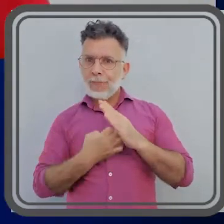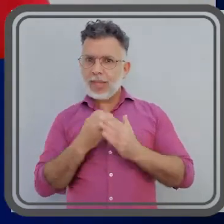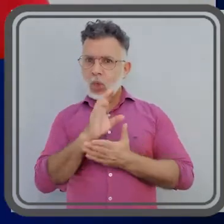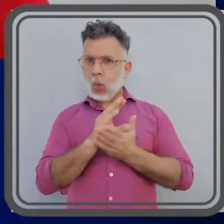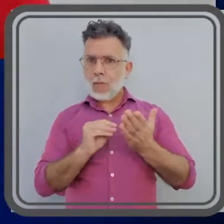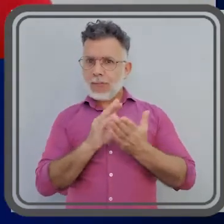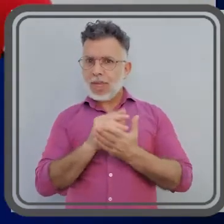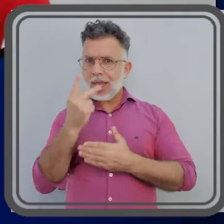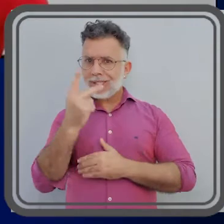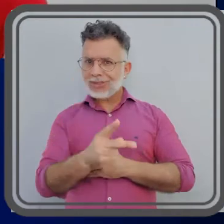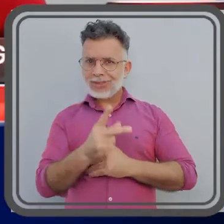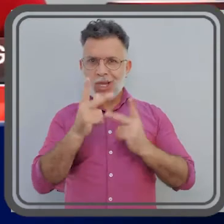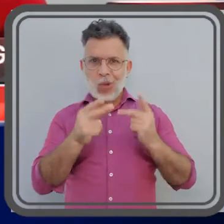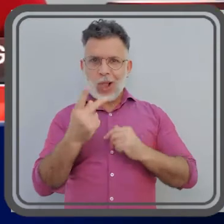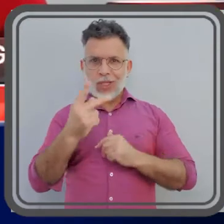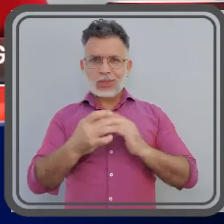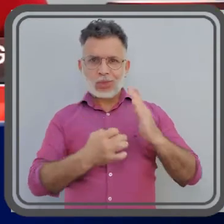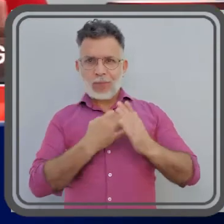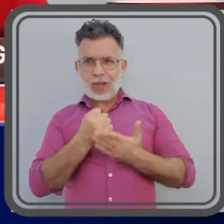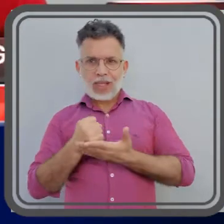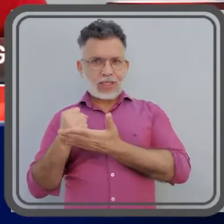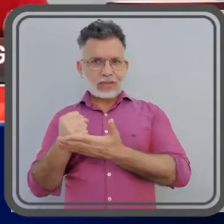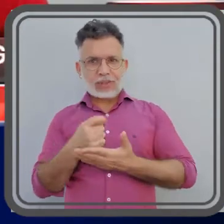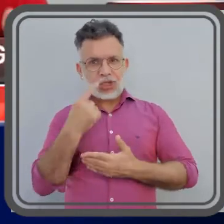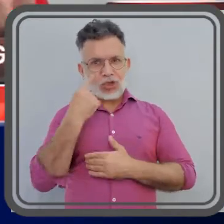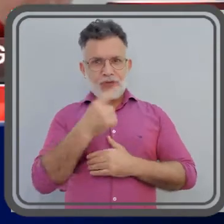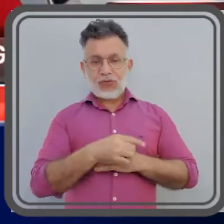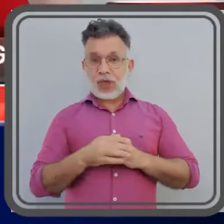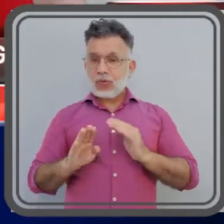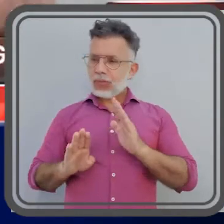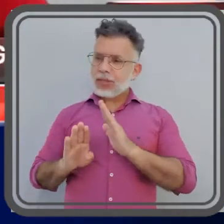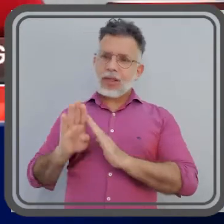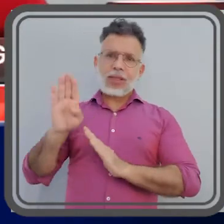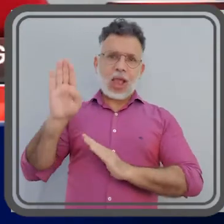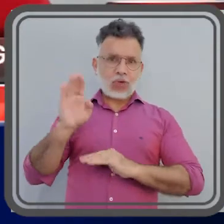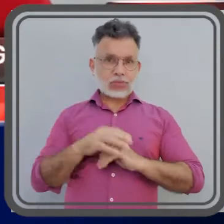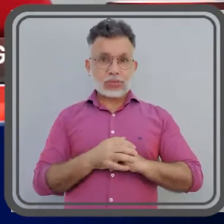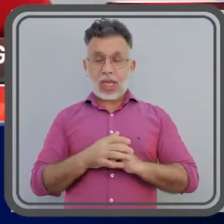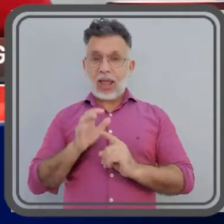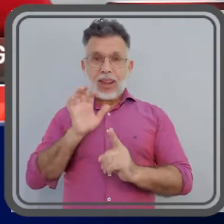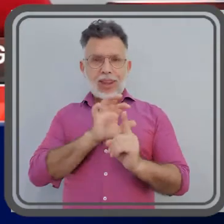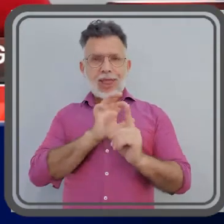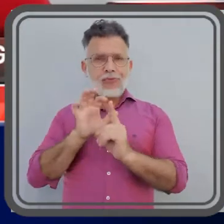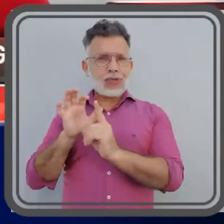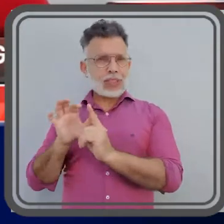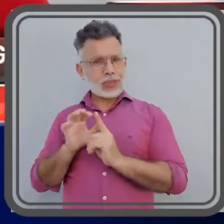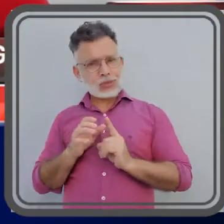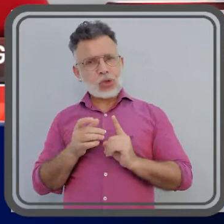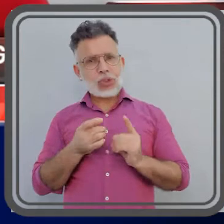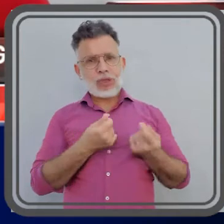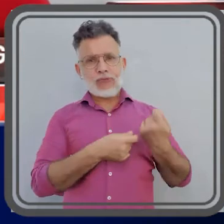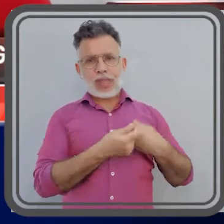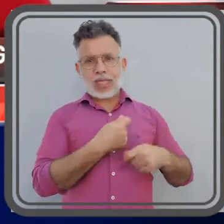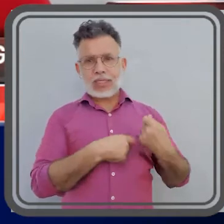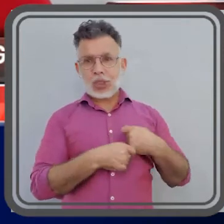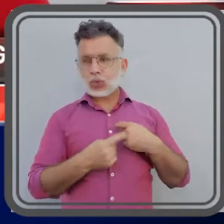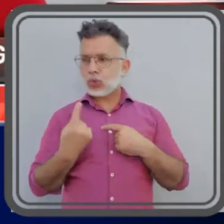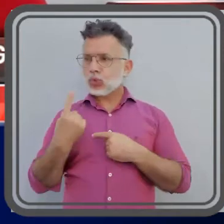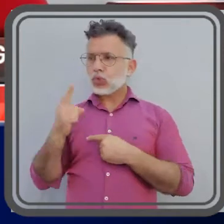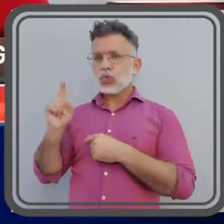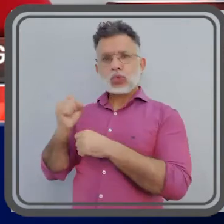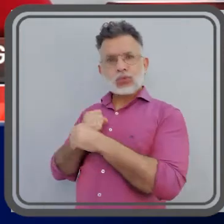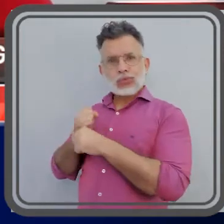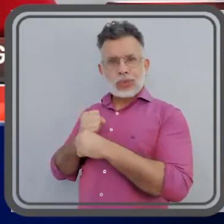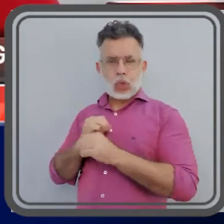esse modelo de vocês, uhum, né? Levando isso para o mercado e tudo mais. E a gente viu uma ascensão de influenciadores financeiros nos últimos anos. Talvez todo mundo